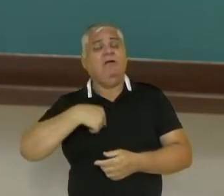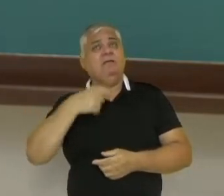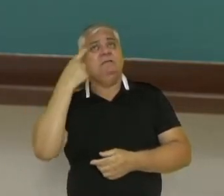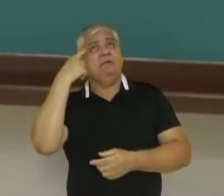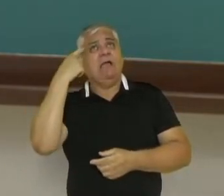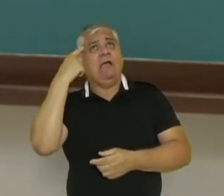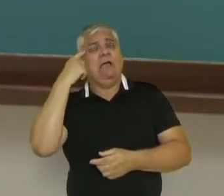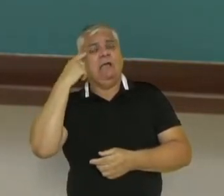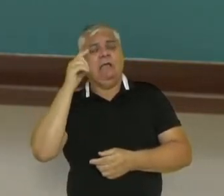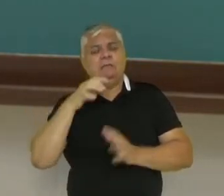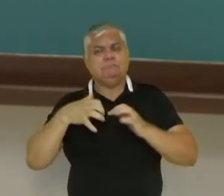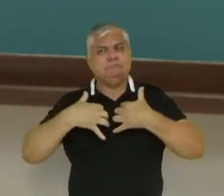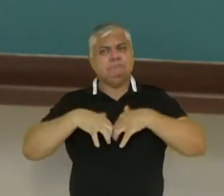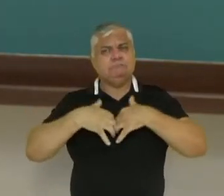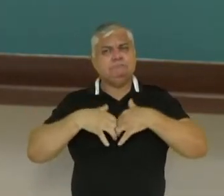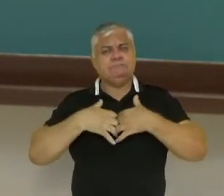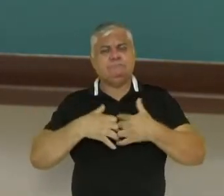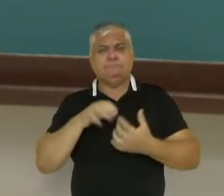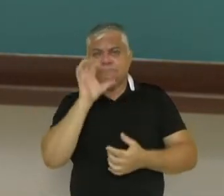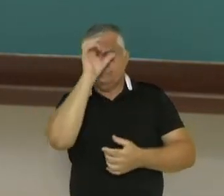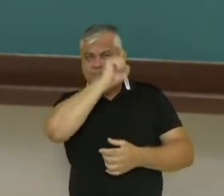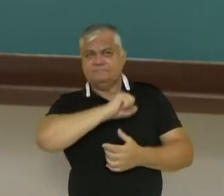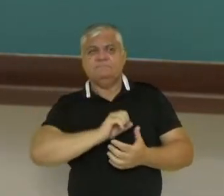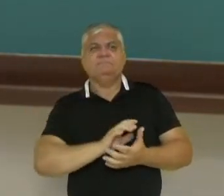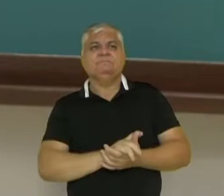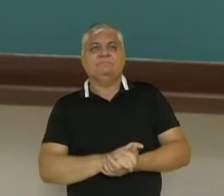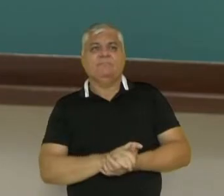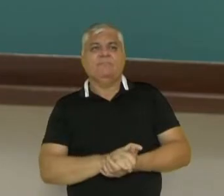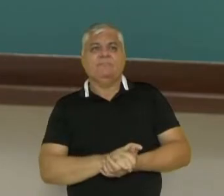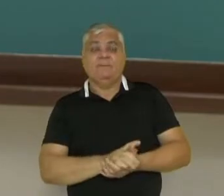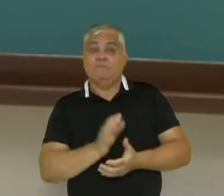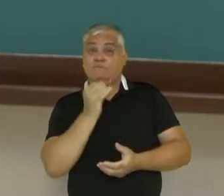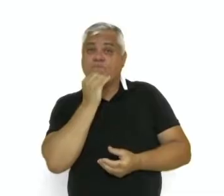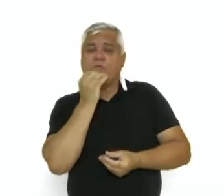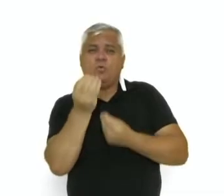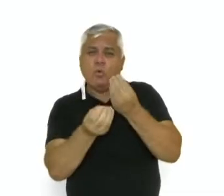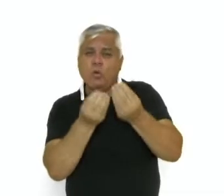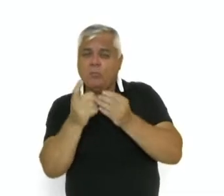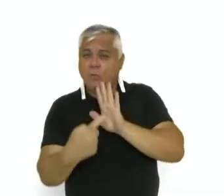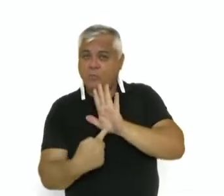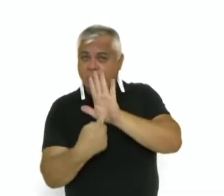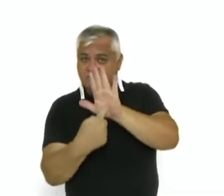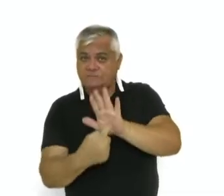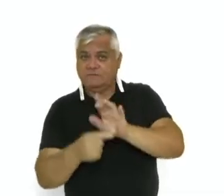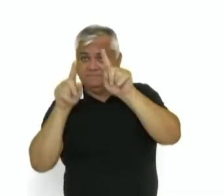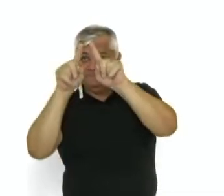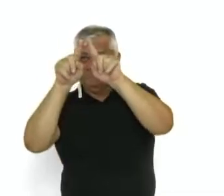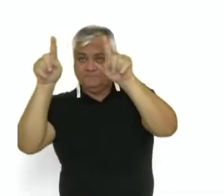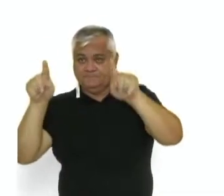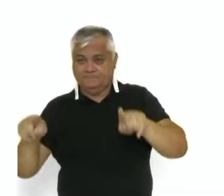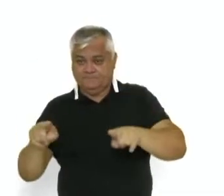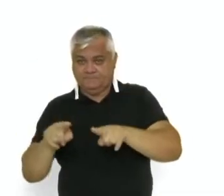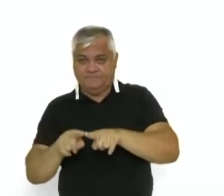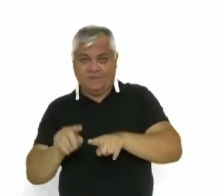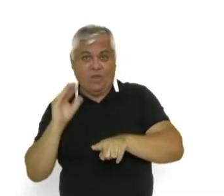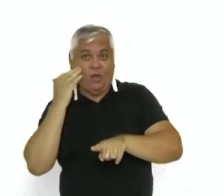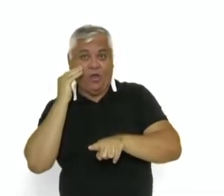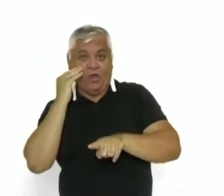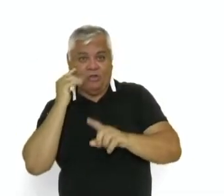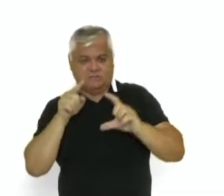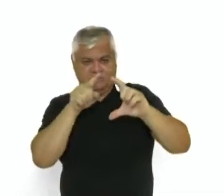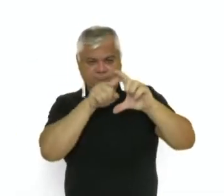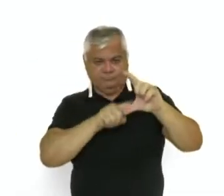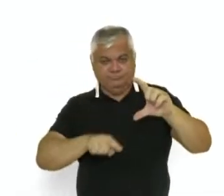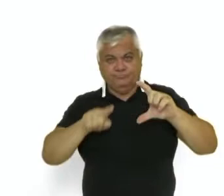cálculo de porcentagem sem perceber. Podemos representar as duas figuras abaixo de diferentes formas.